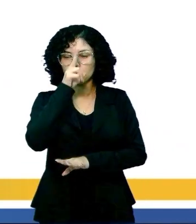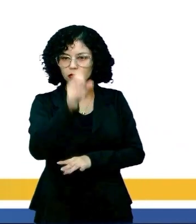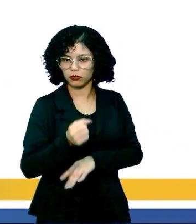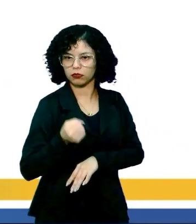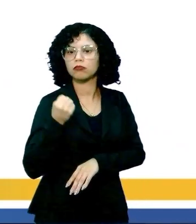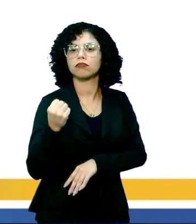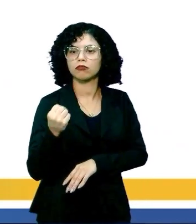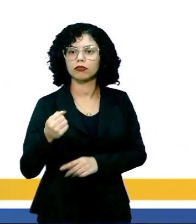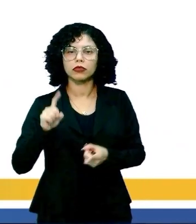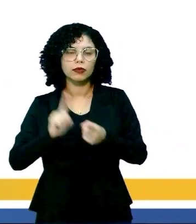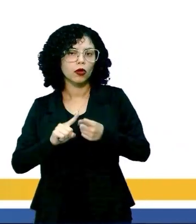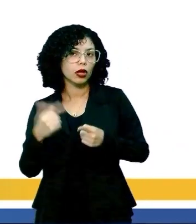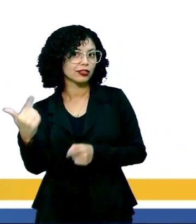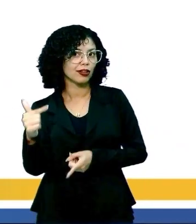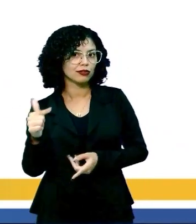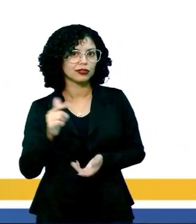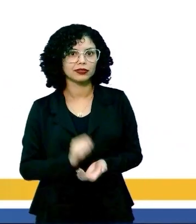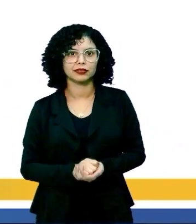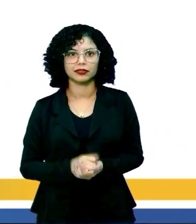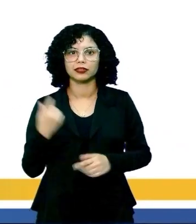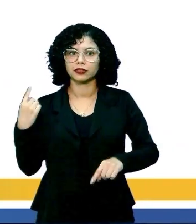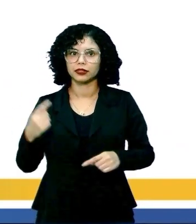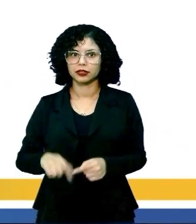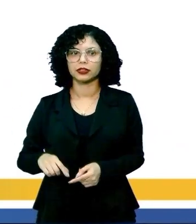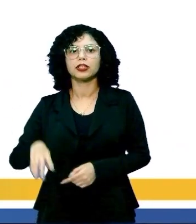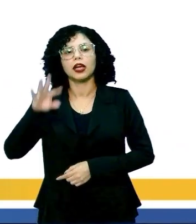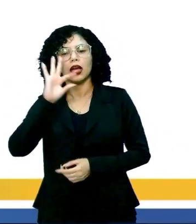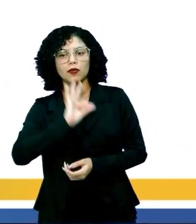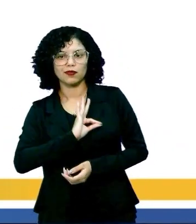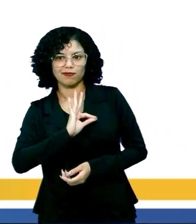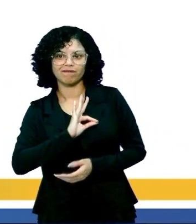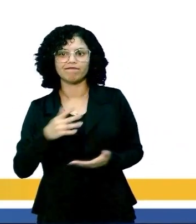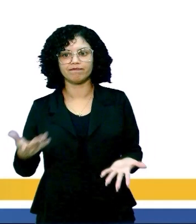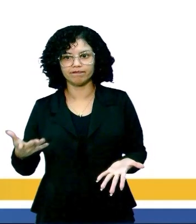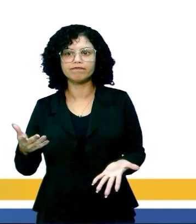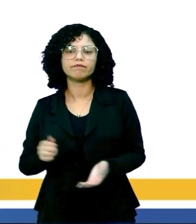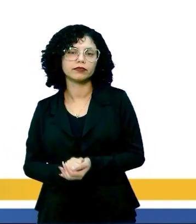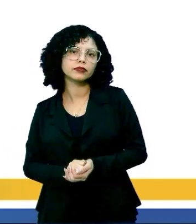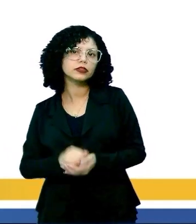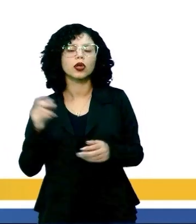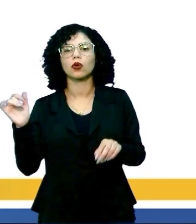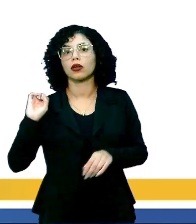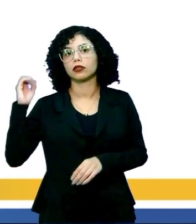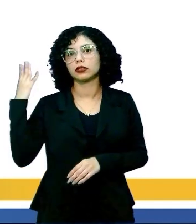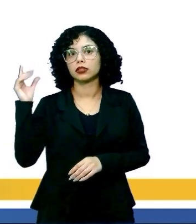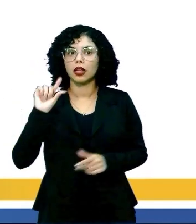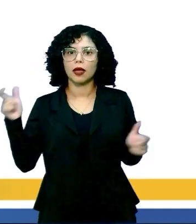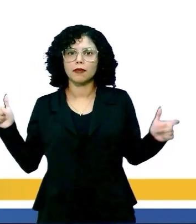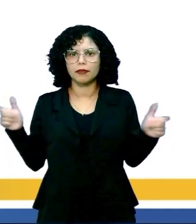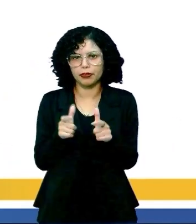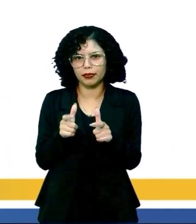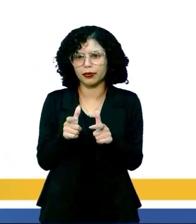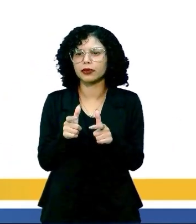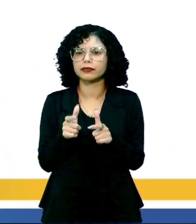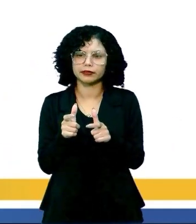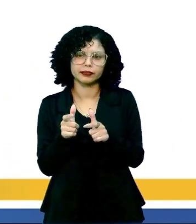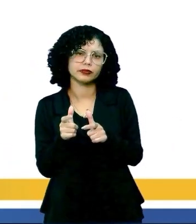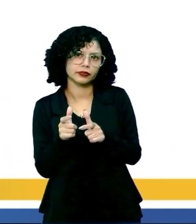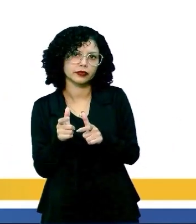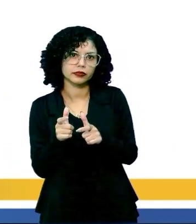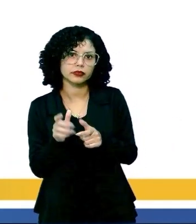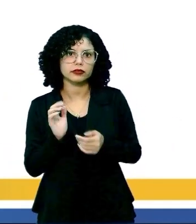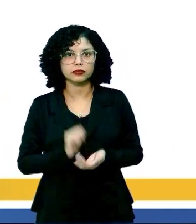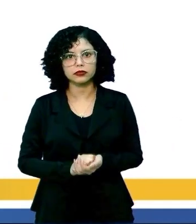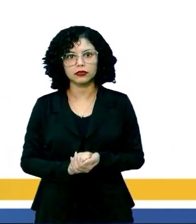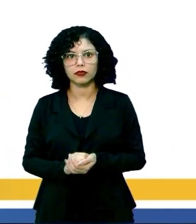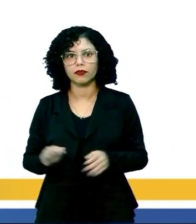porque naquela época não existiam as polícias que existem hoje. Então, eles se tornam pequenas milícias, digamos assim. E